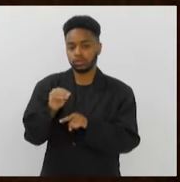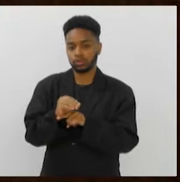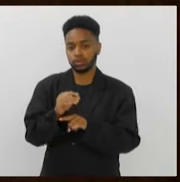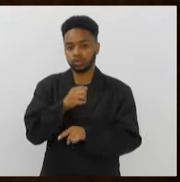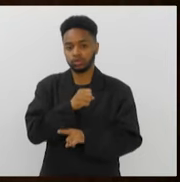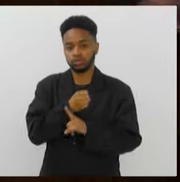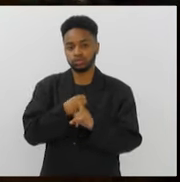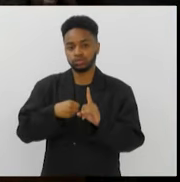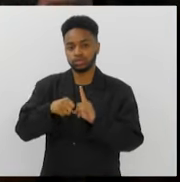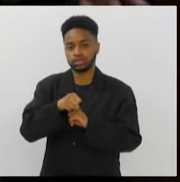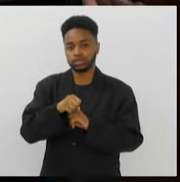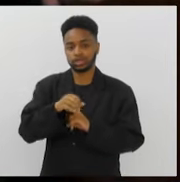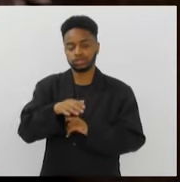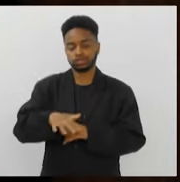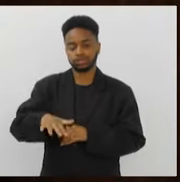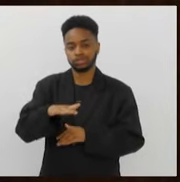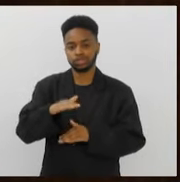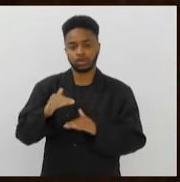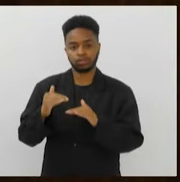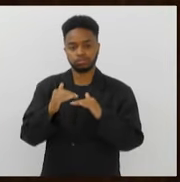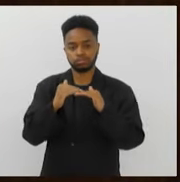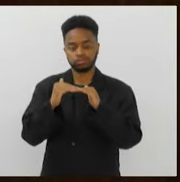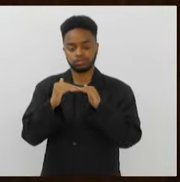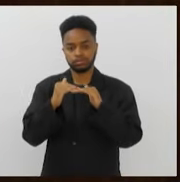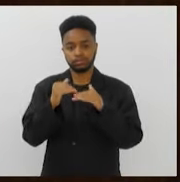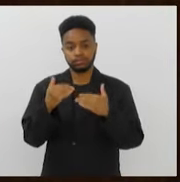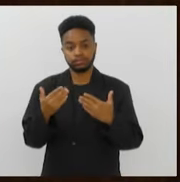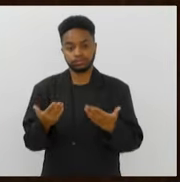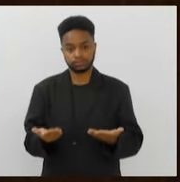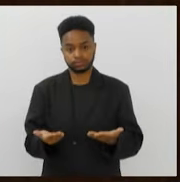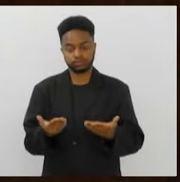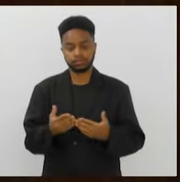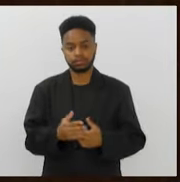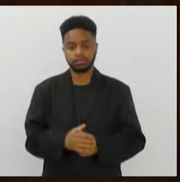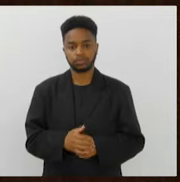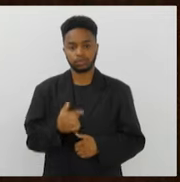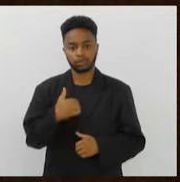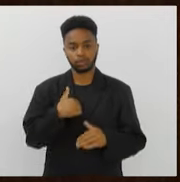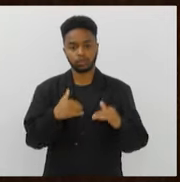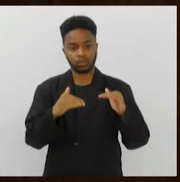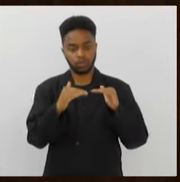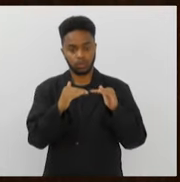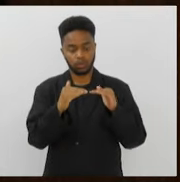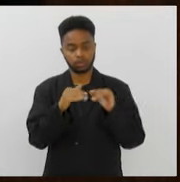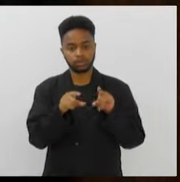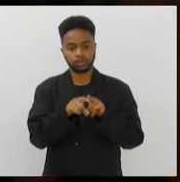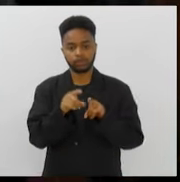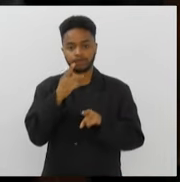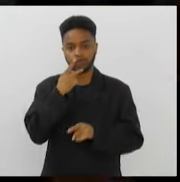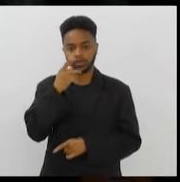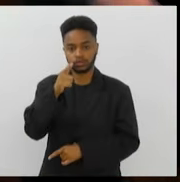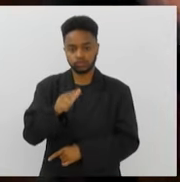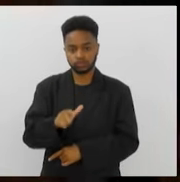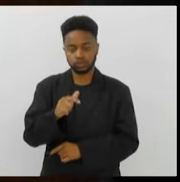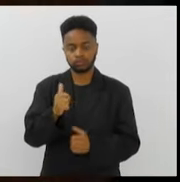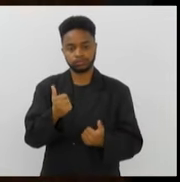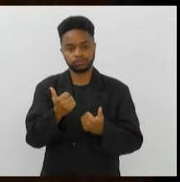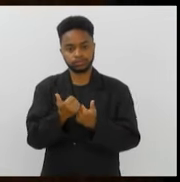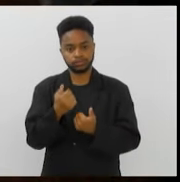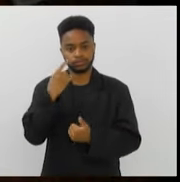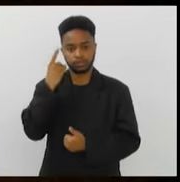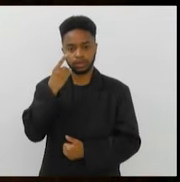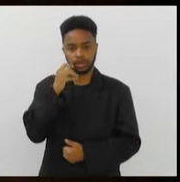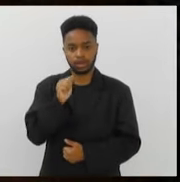maneira equilibrada, equânime. Então, faço coro e reforço as palavras do deputado Rodrigo